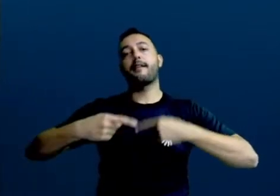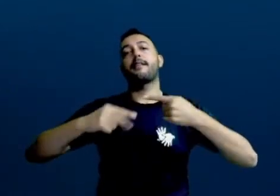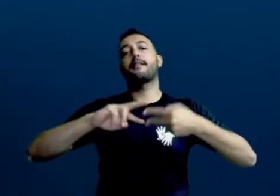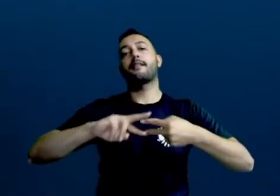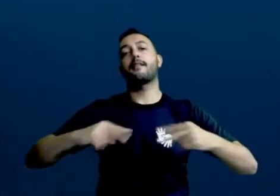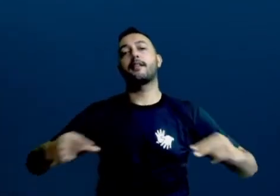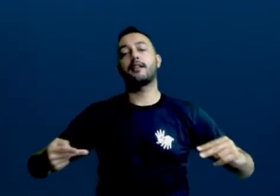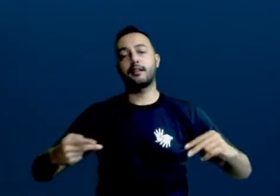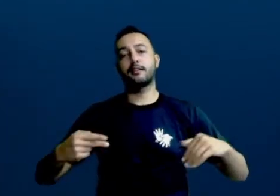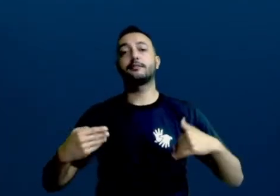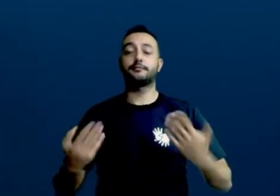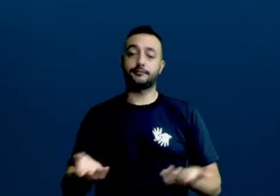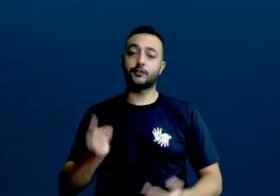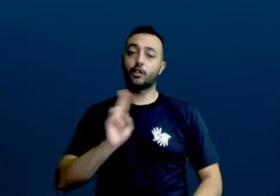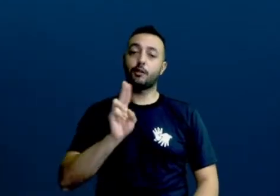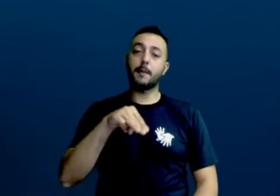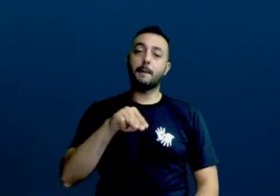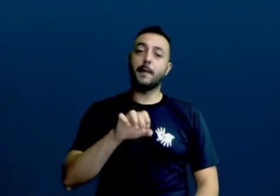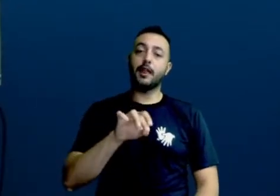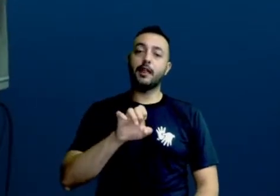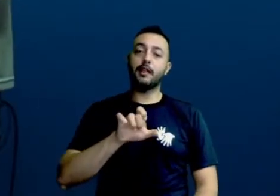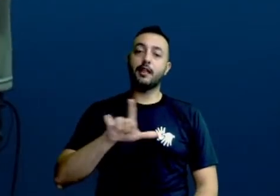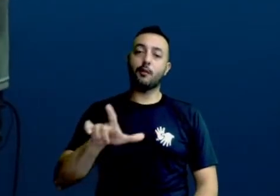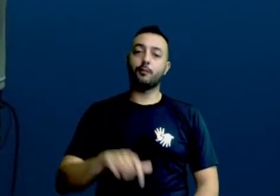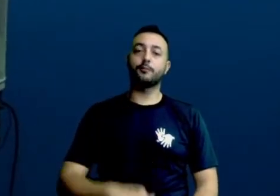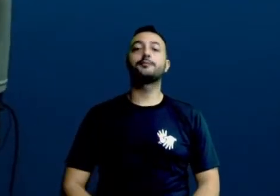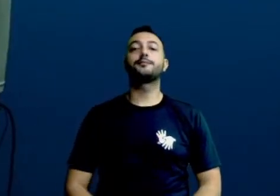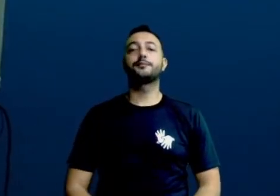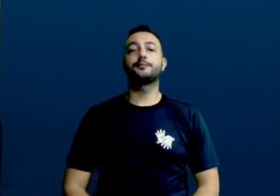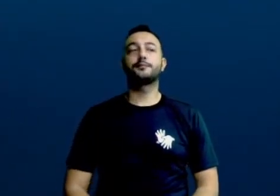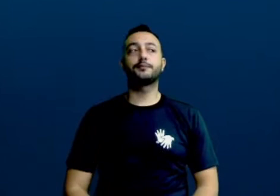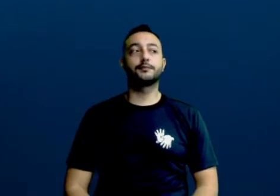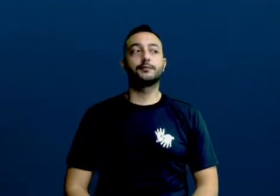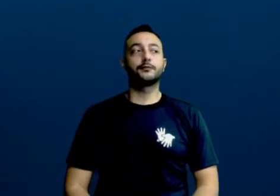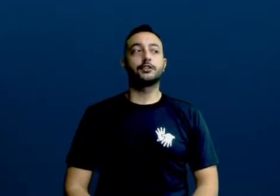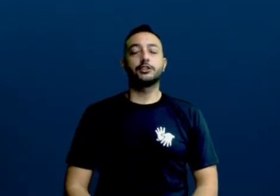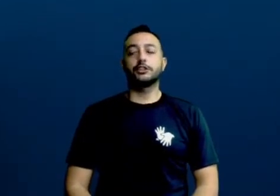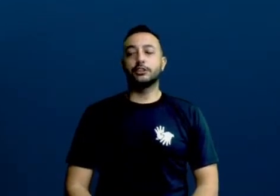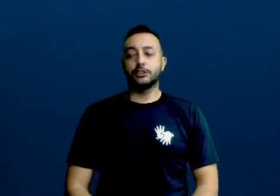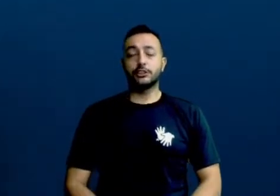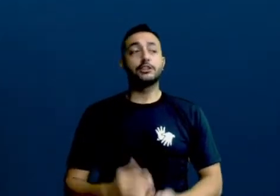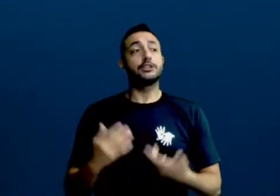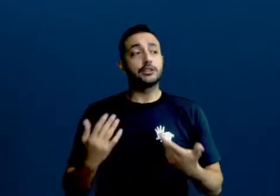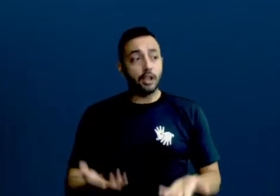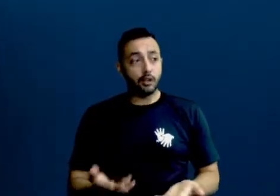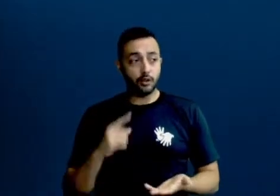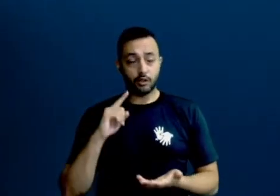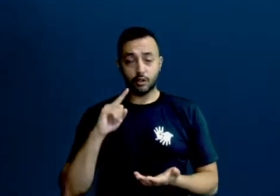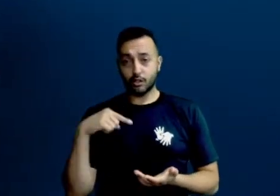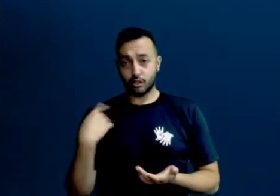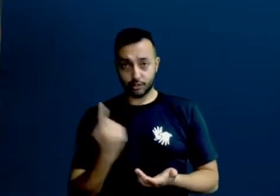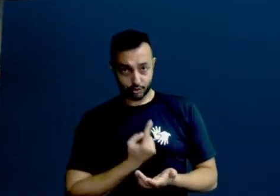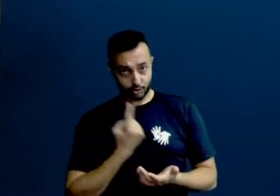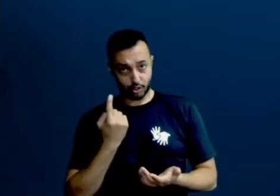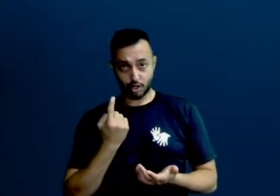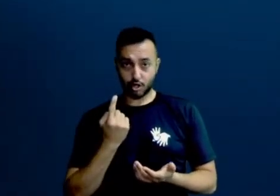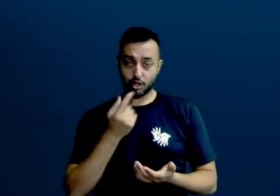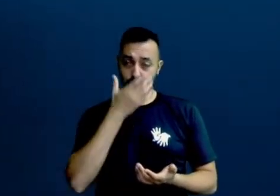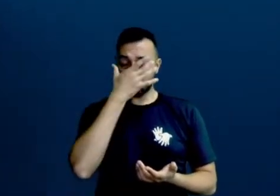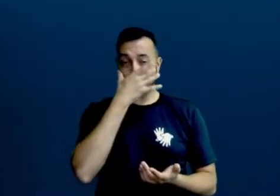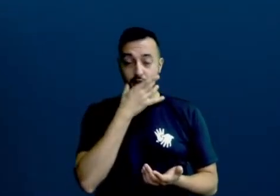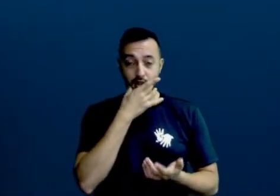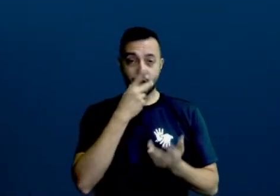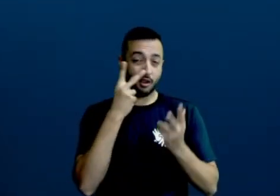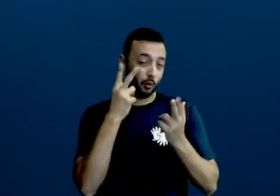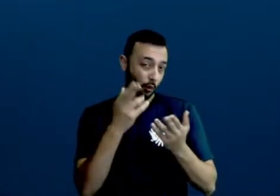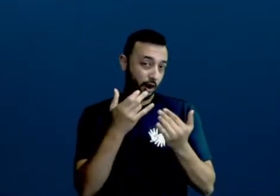referência o Gregor Mendel é o que faz com que sejamos parecidos com os nossos pais né